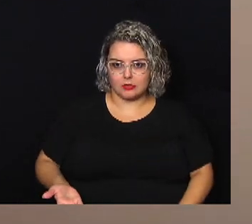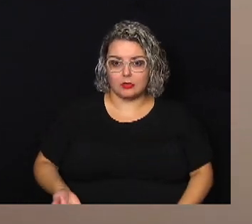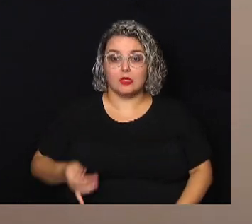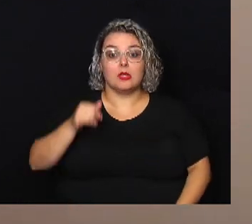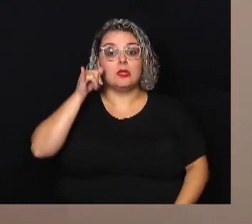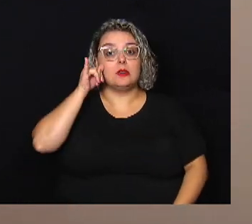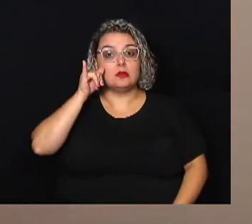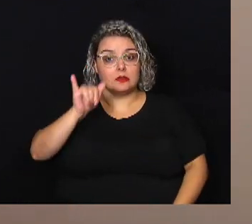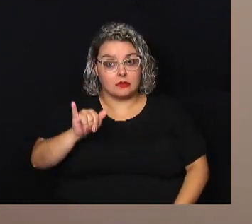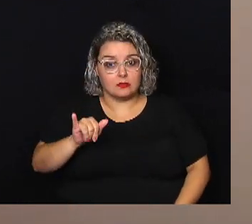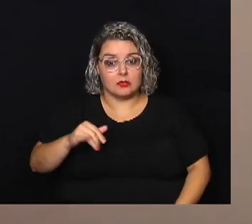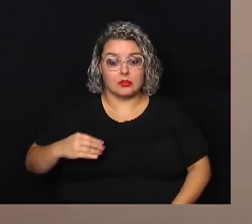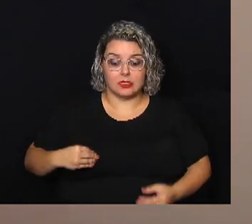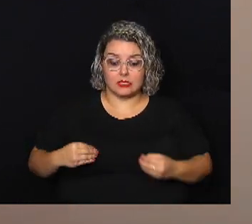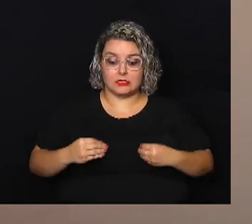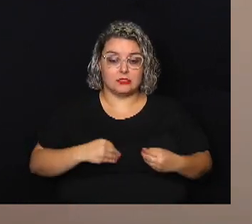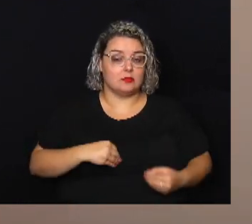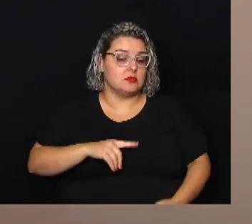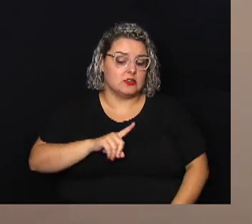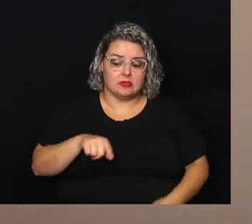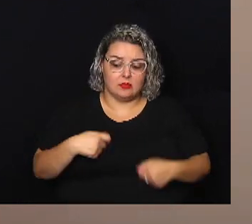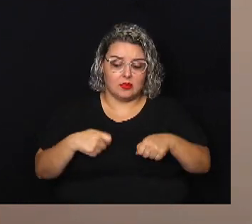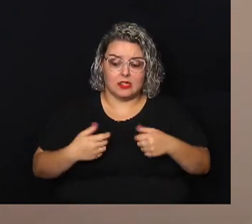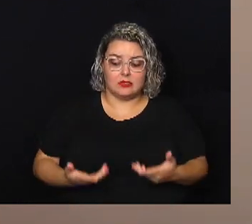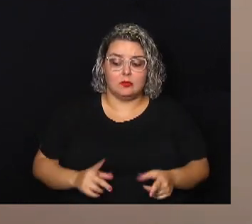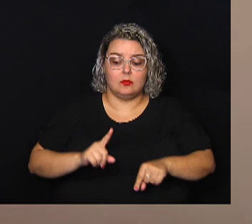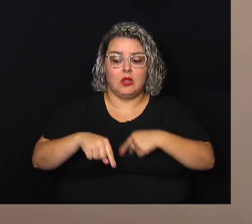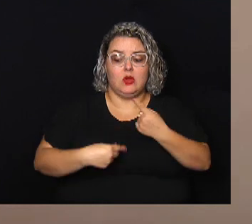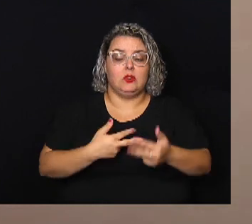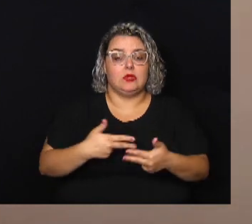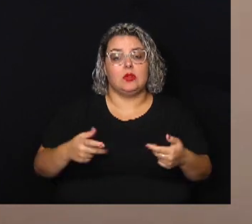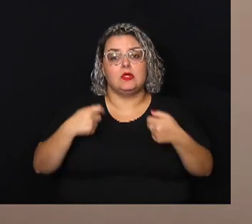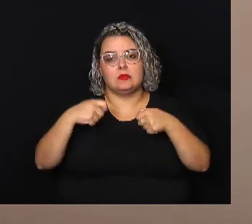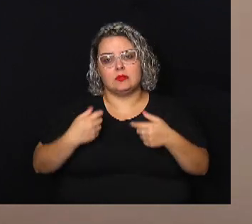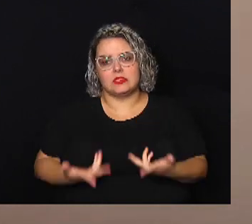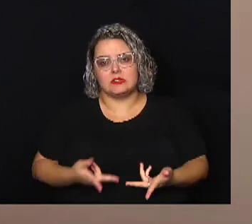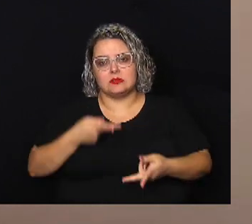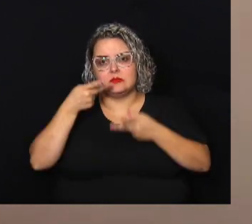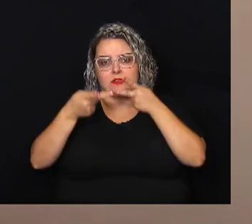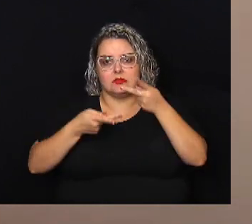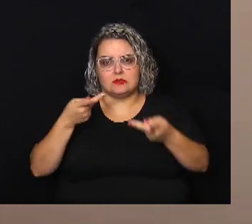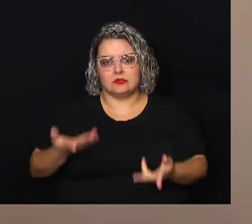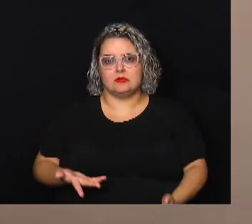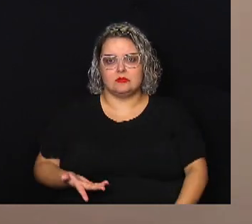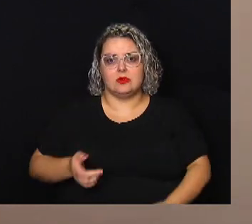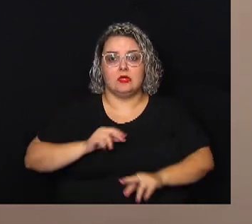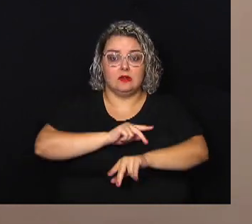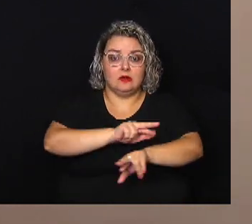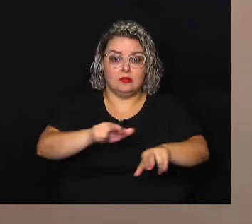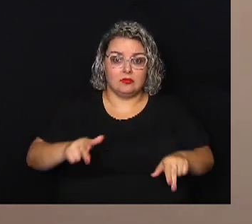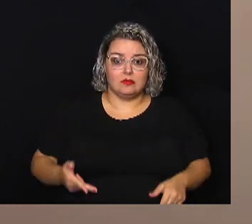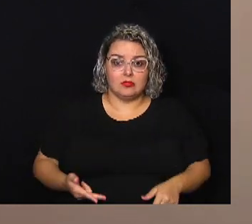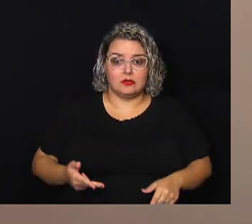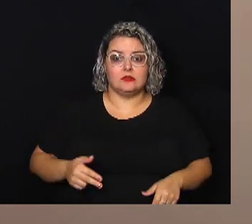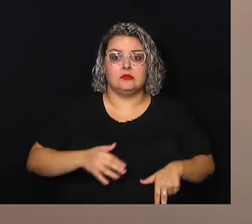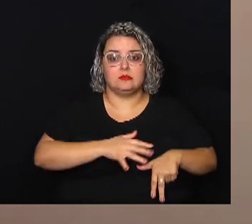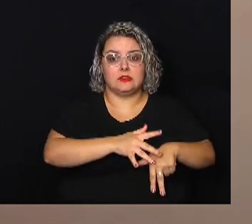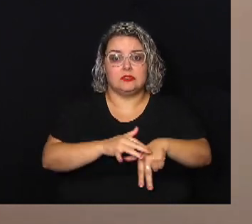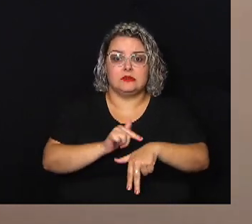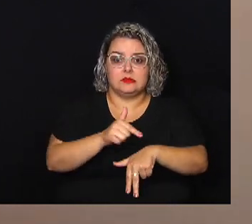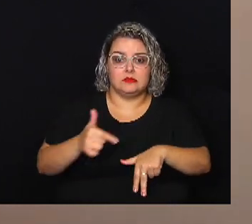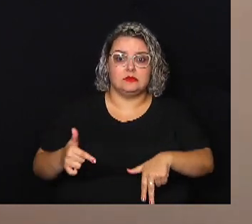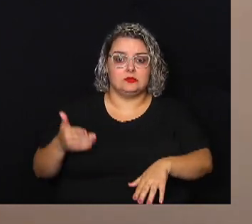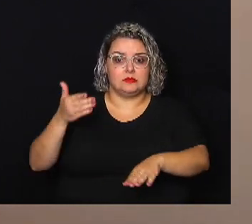exames desnecessários. Outra coisa que nós também precisamos pontuar, muitos pacientes não têm acesso. E por que eles não